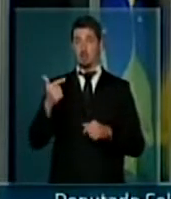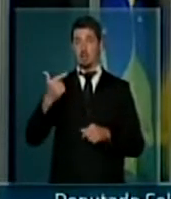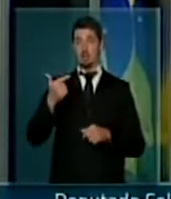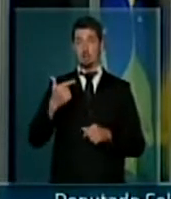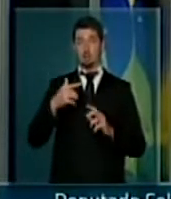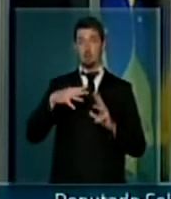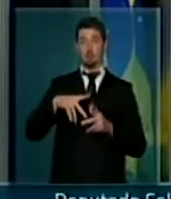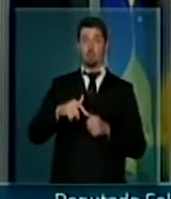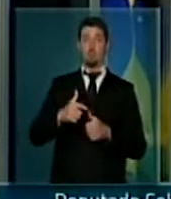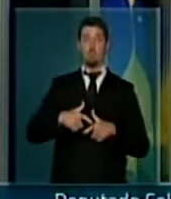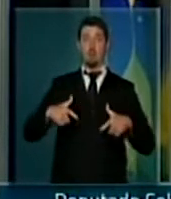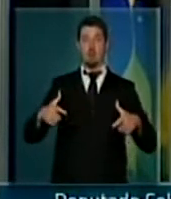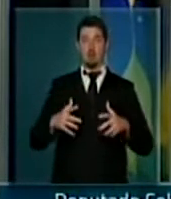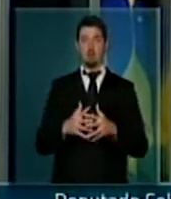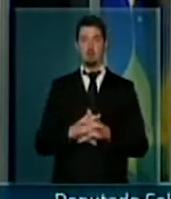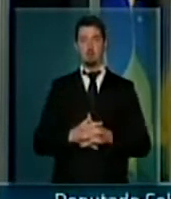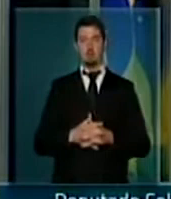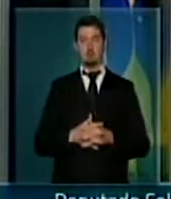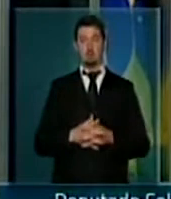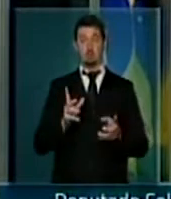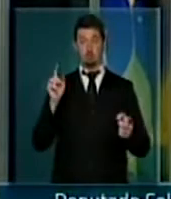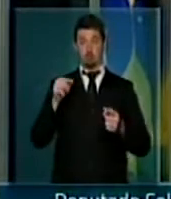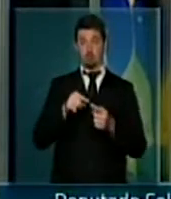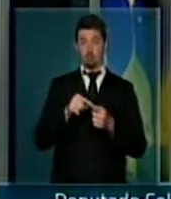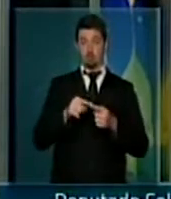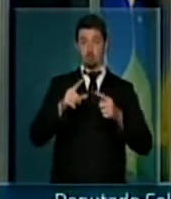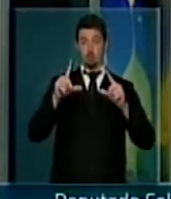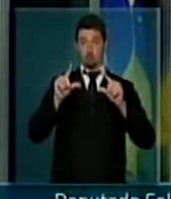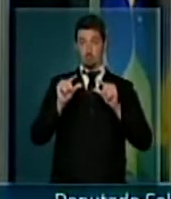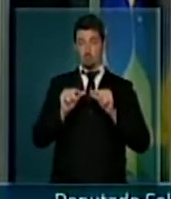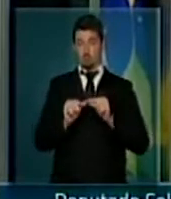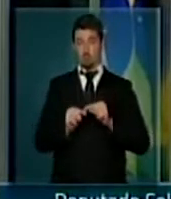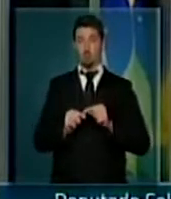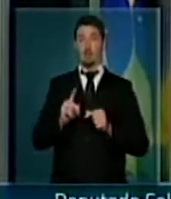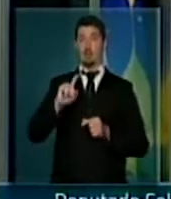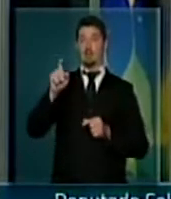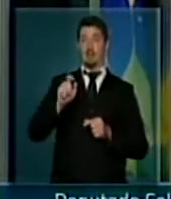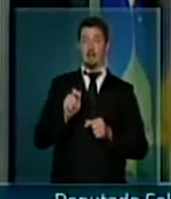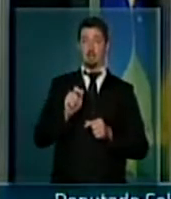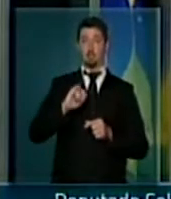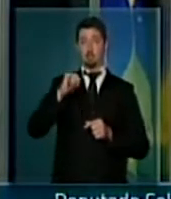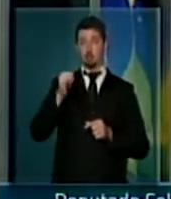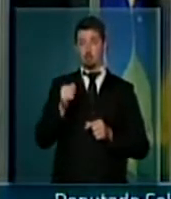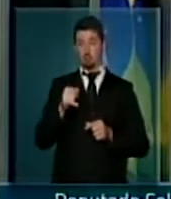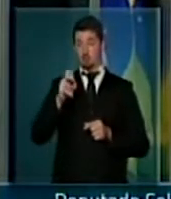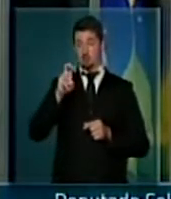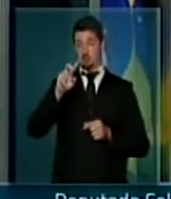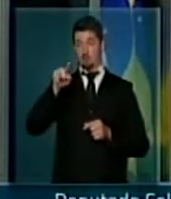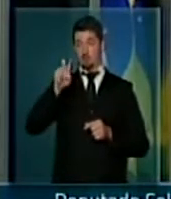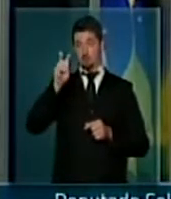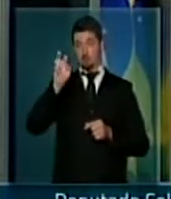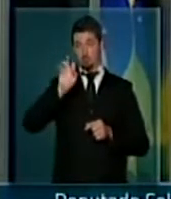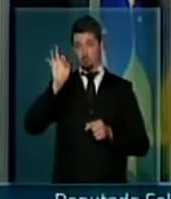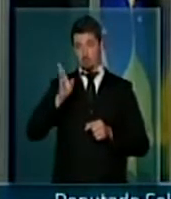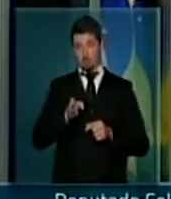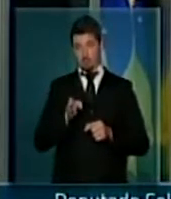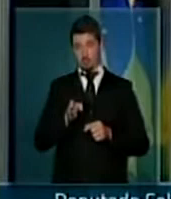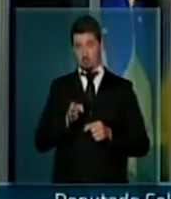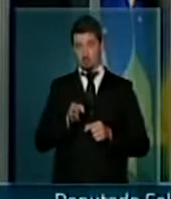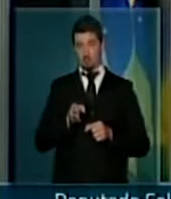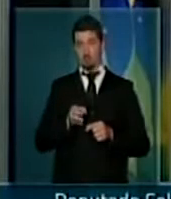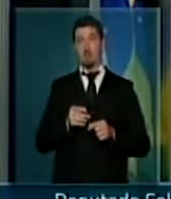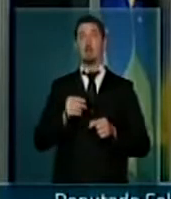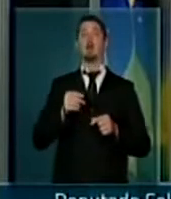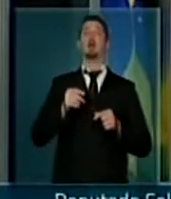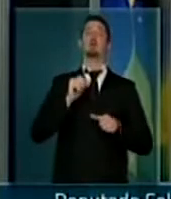segunda maior do mundo. Meta: reduzir a taxa real de juro de 5,5%